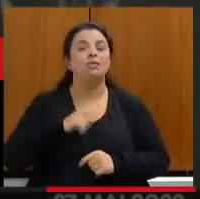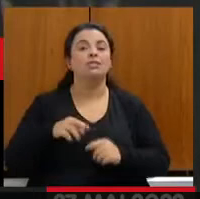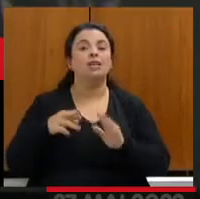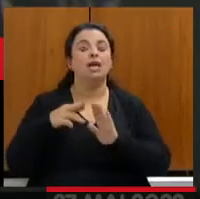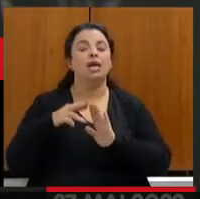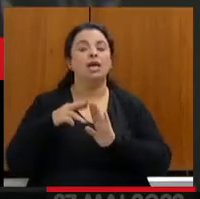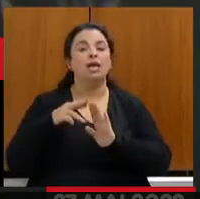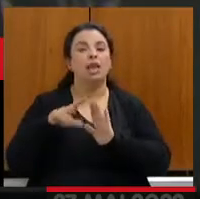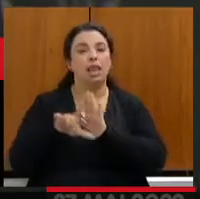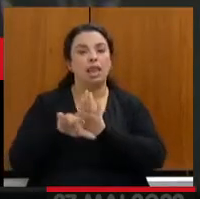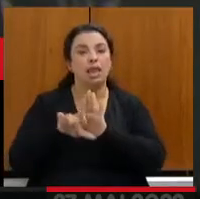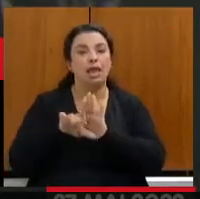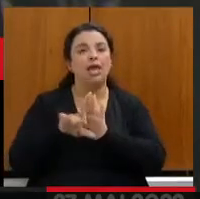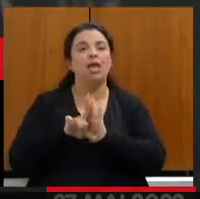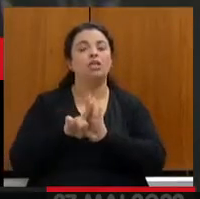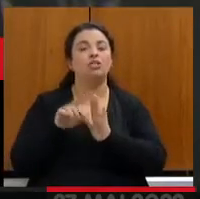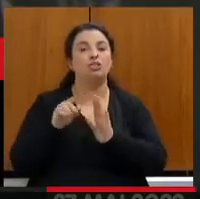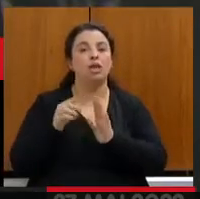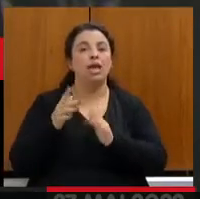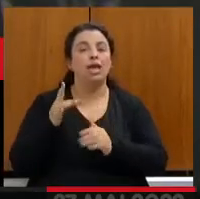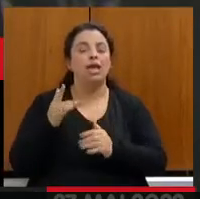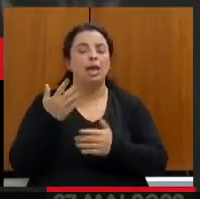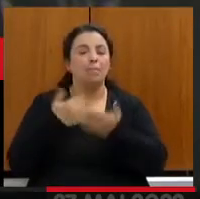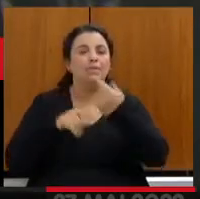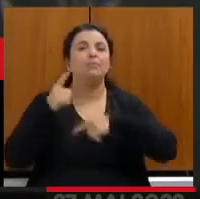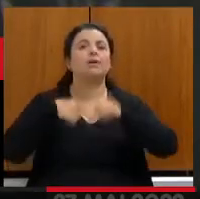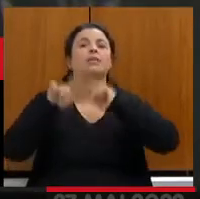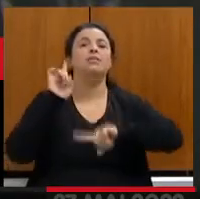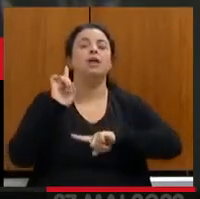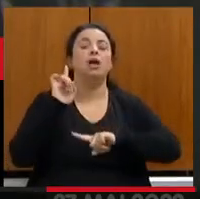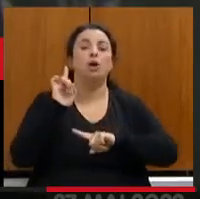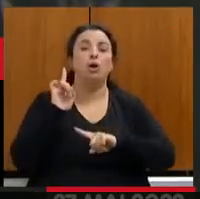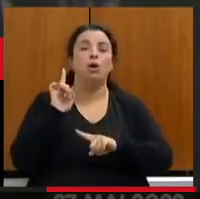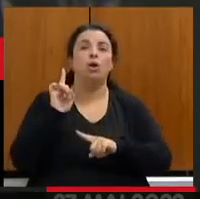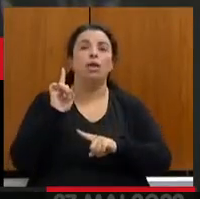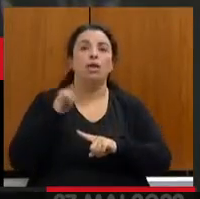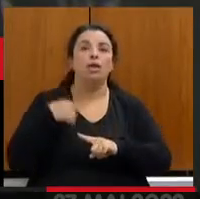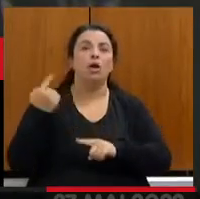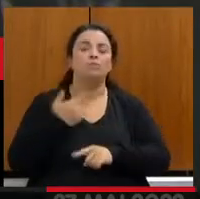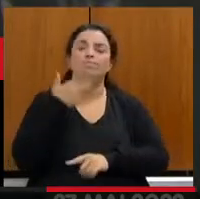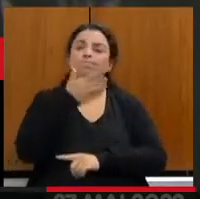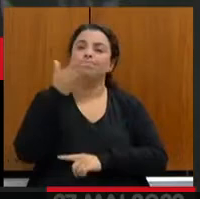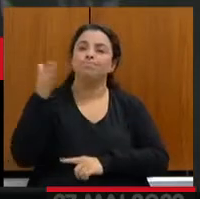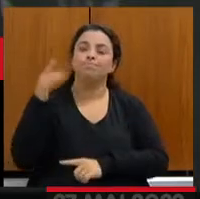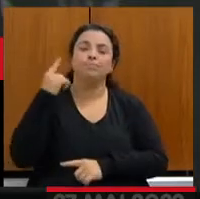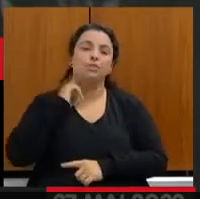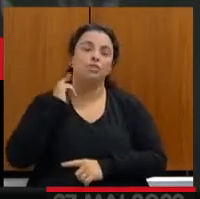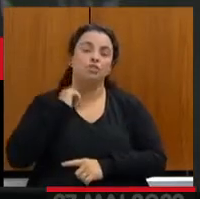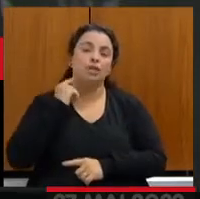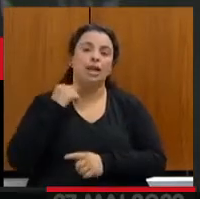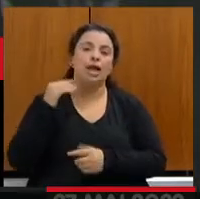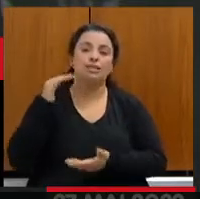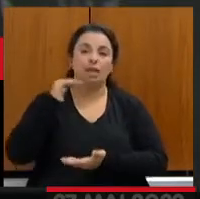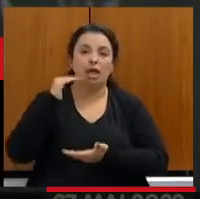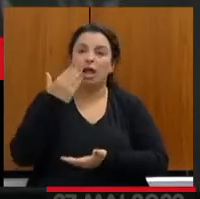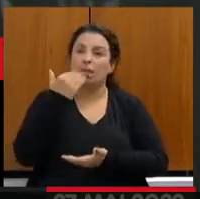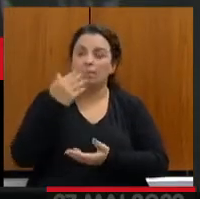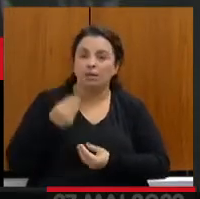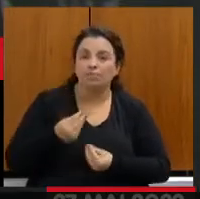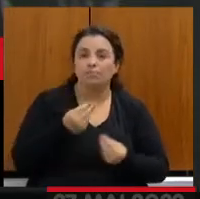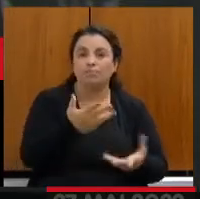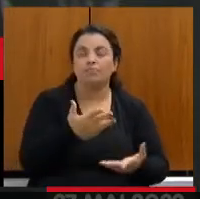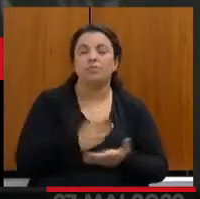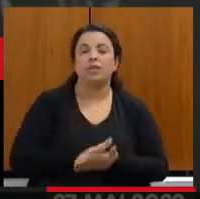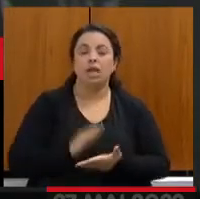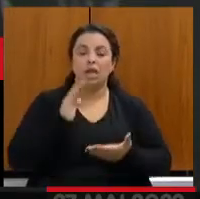revolução nós nos preocupamos e junto com Periferia vivo nós corremos Minas Gerais as cestas básicas levanta o